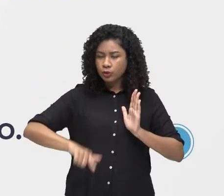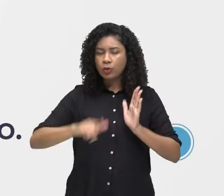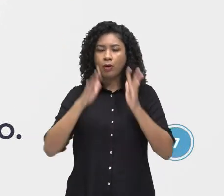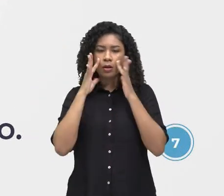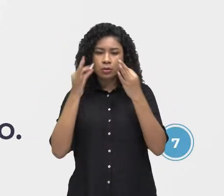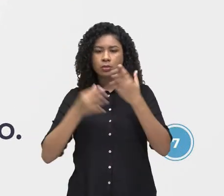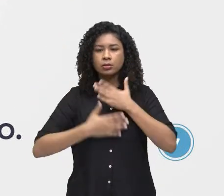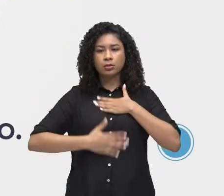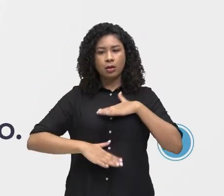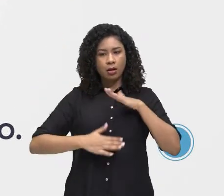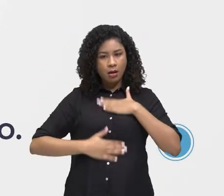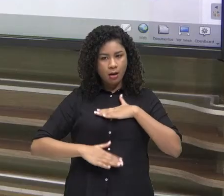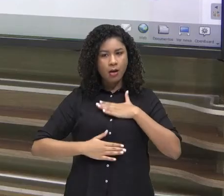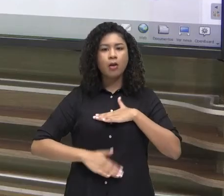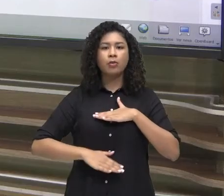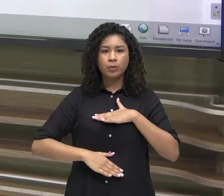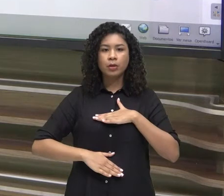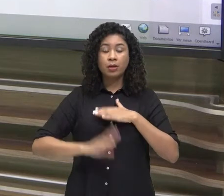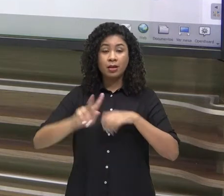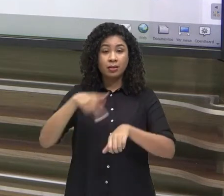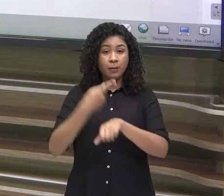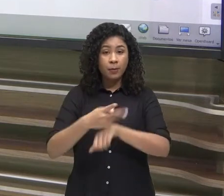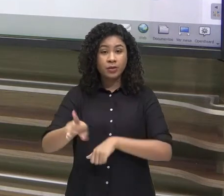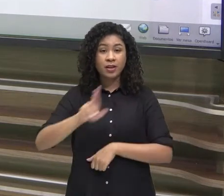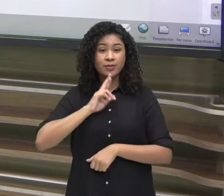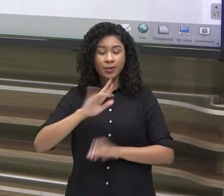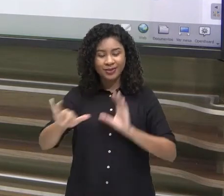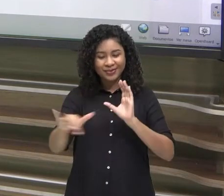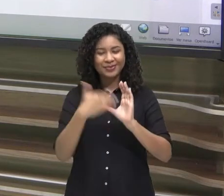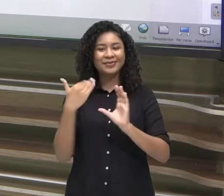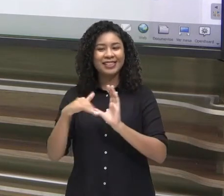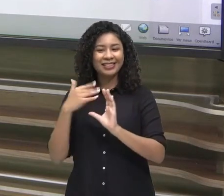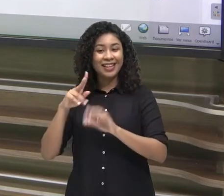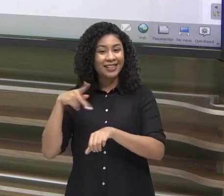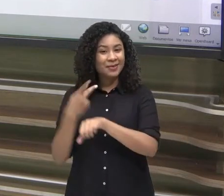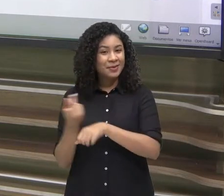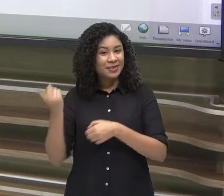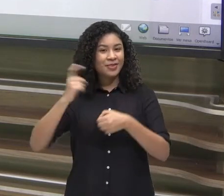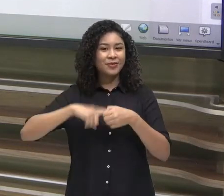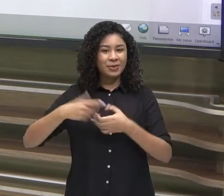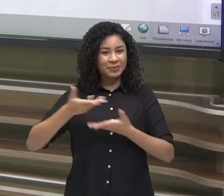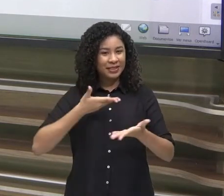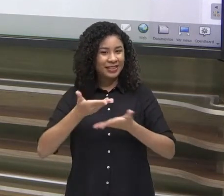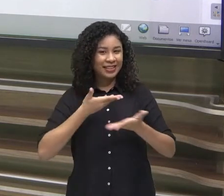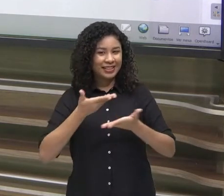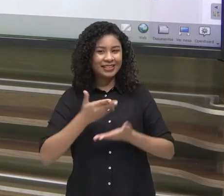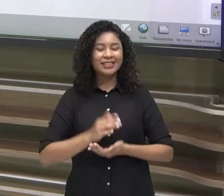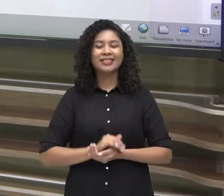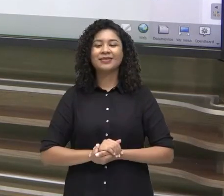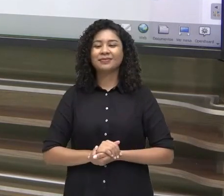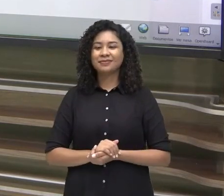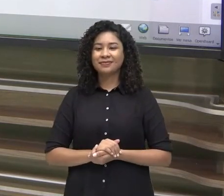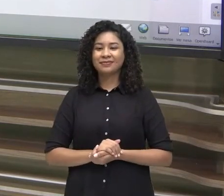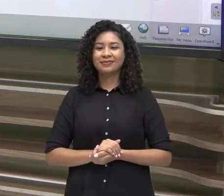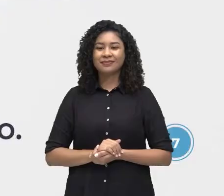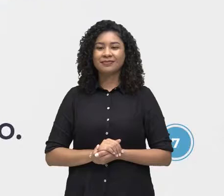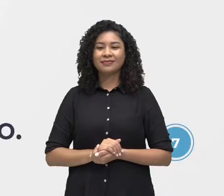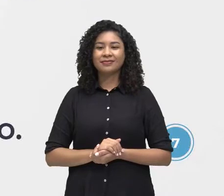nossa questão. Não esqueça de mandar a sua participação e daqui a pouco a gente volta para conferir a nossa questão de número 3. Até mais!